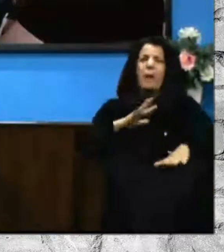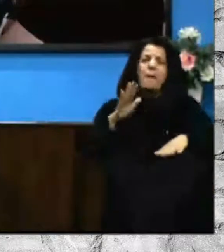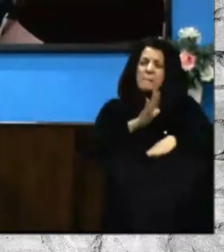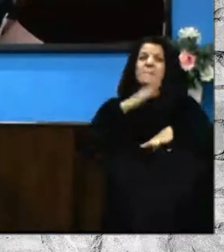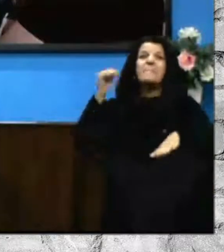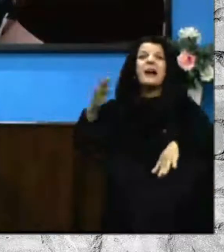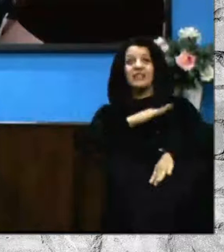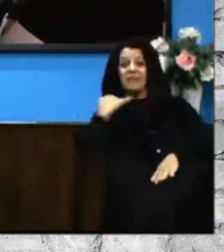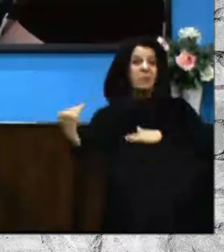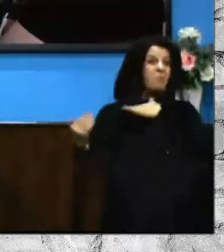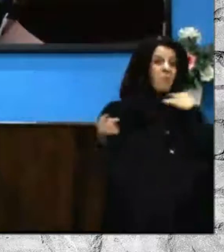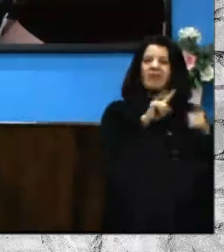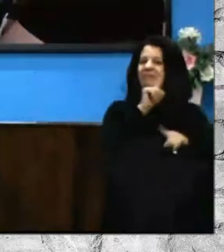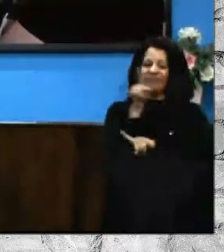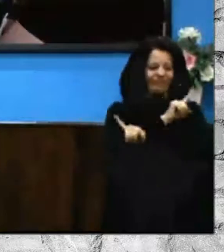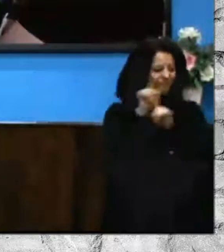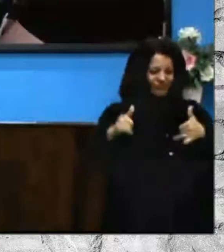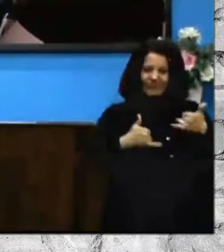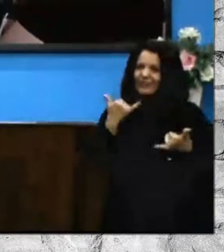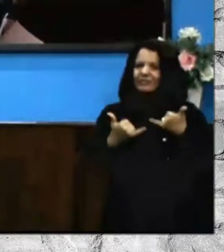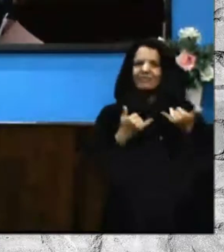morrerão. Não é brincadeira.